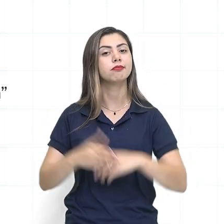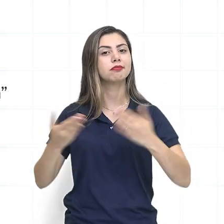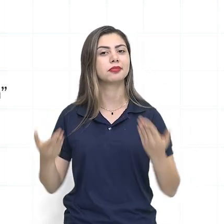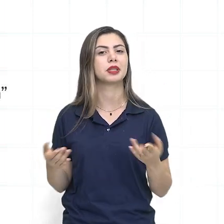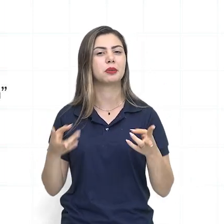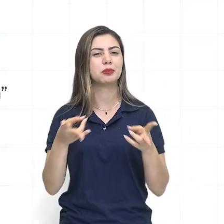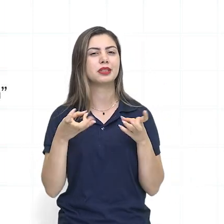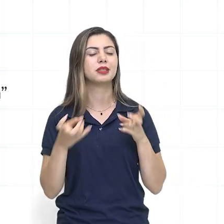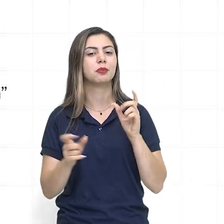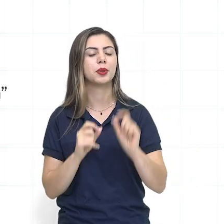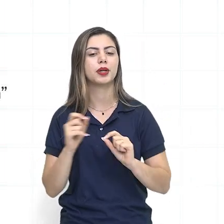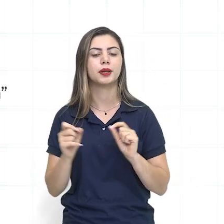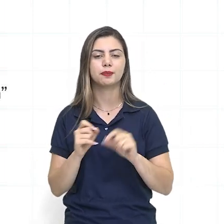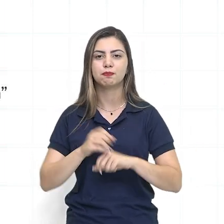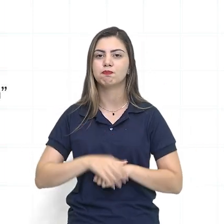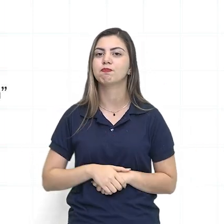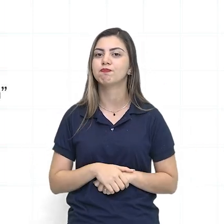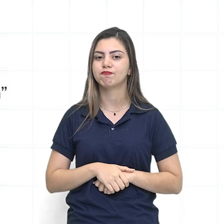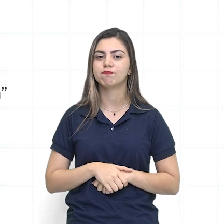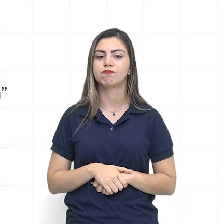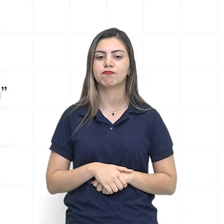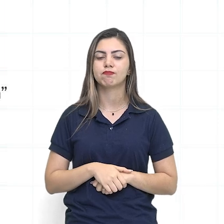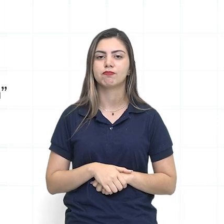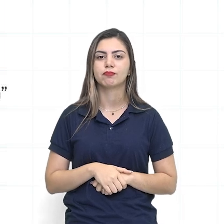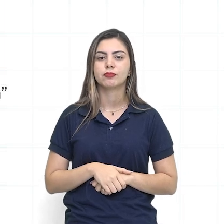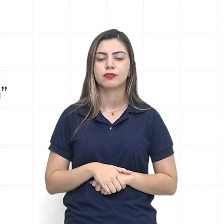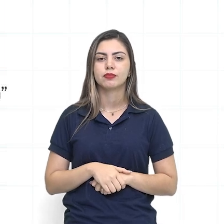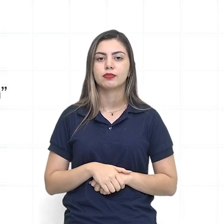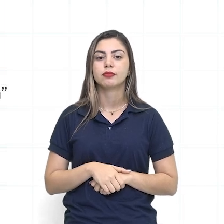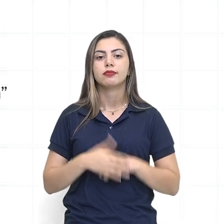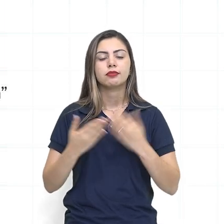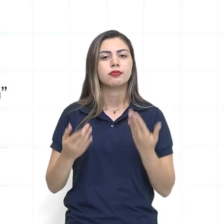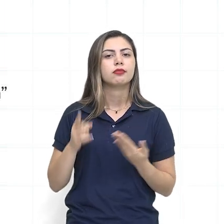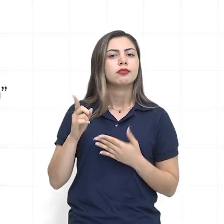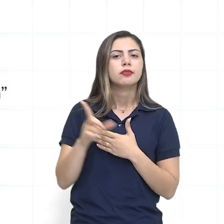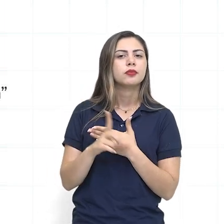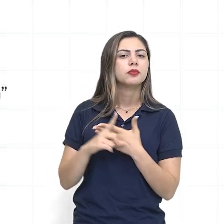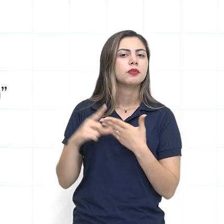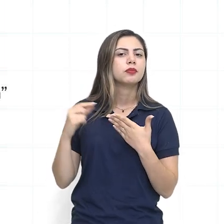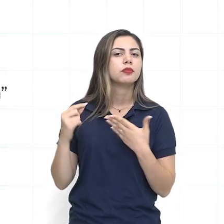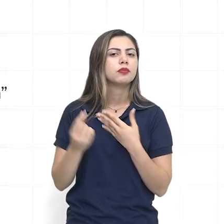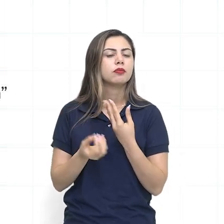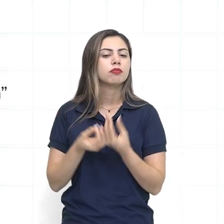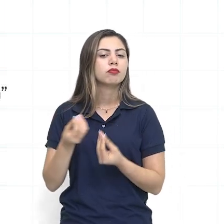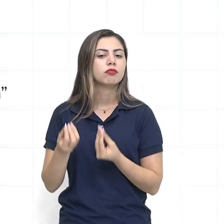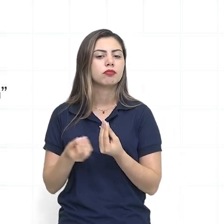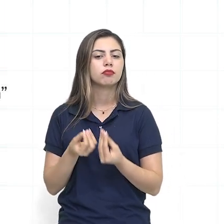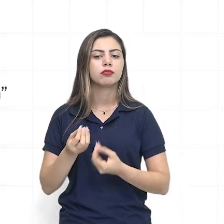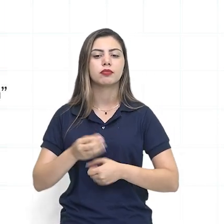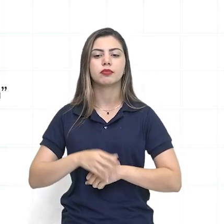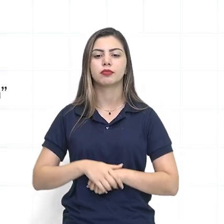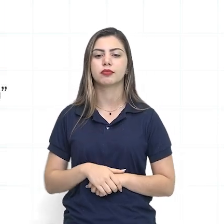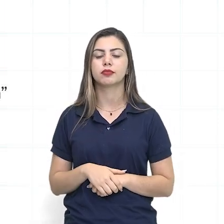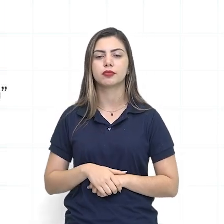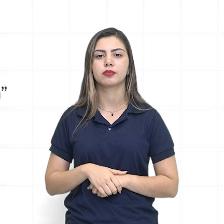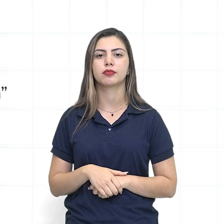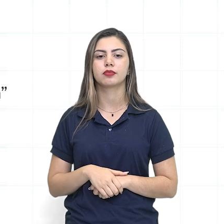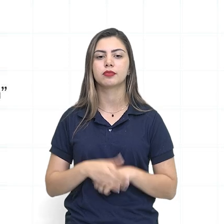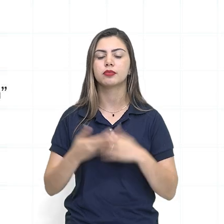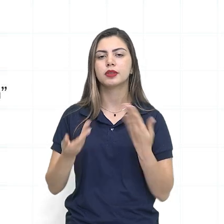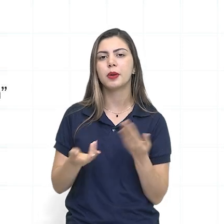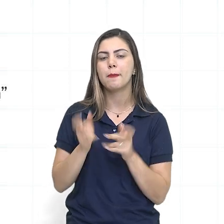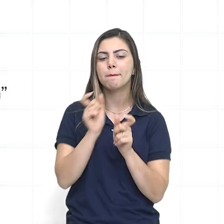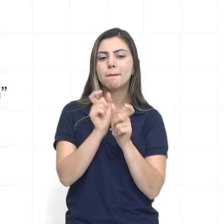Então, observe que aqui ele não usou, né,